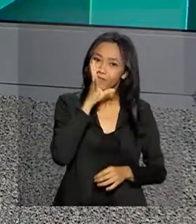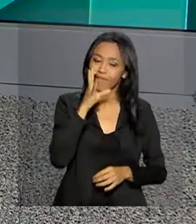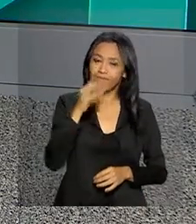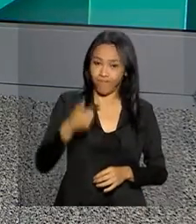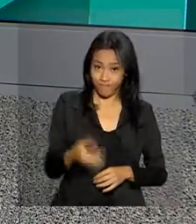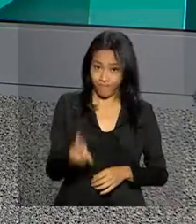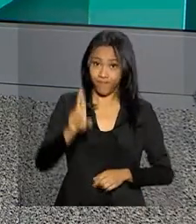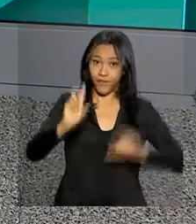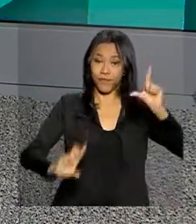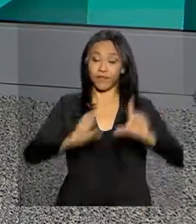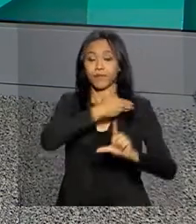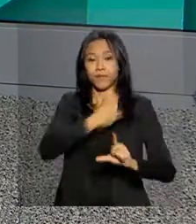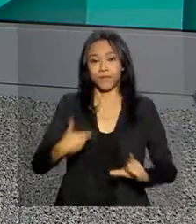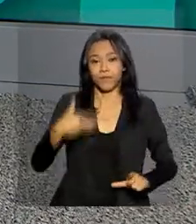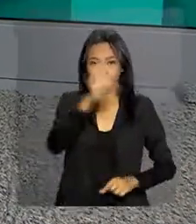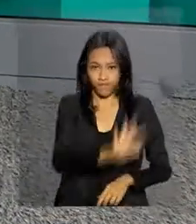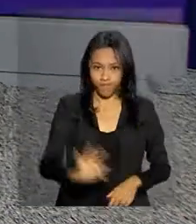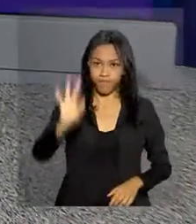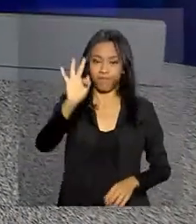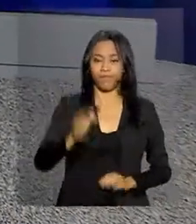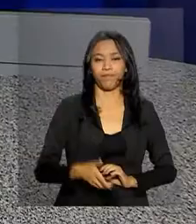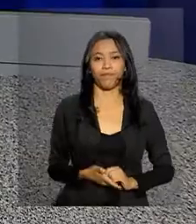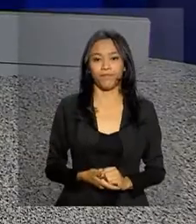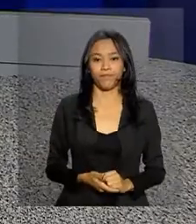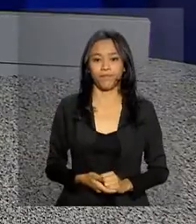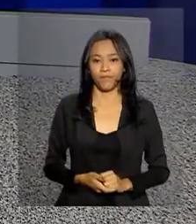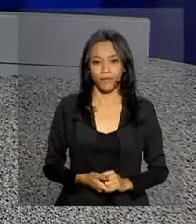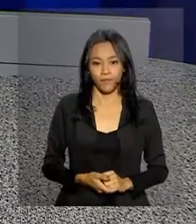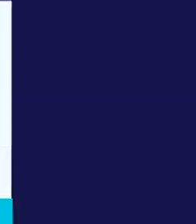aqui na nbr a tv do governo federal